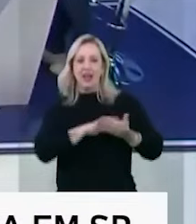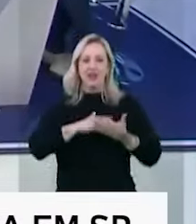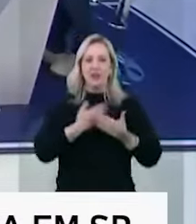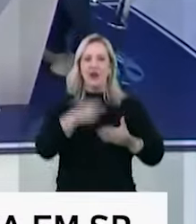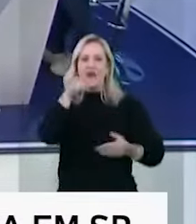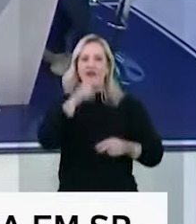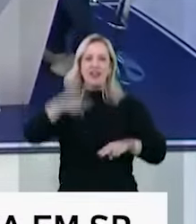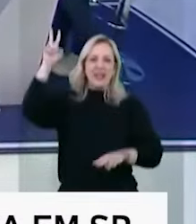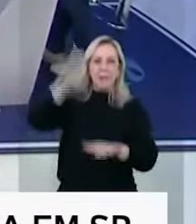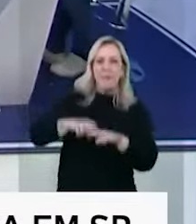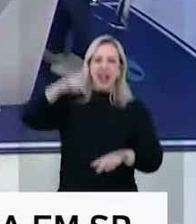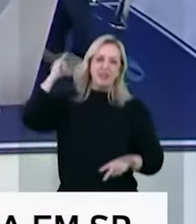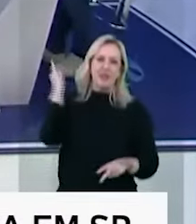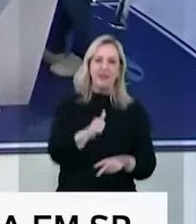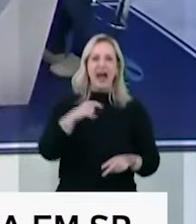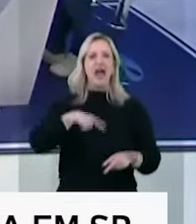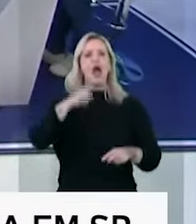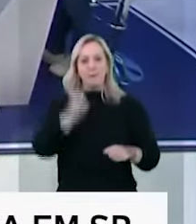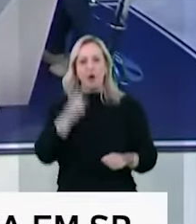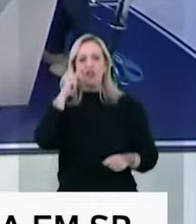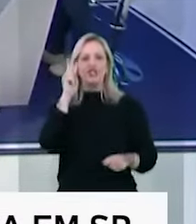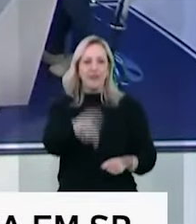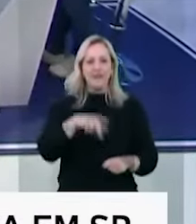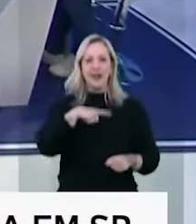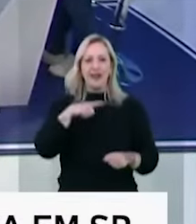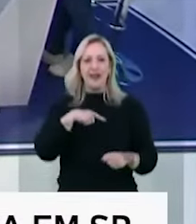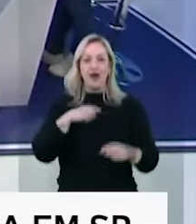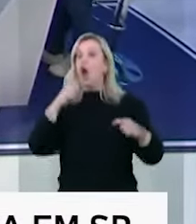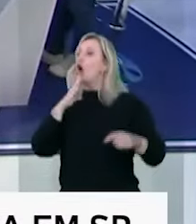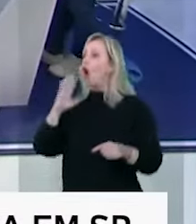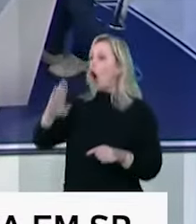agressivo, ela acaba tendo, de certa maneira,